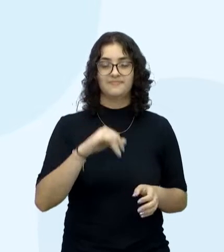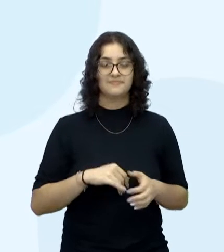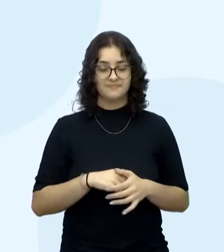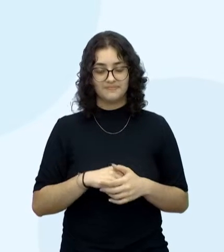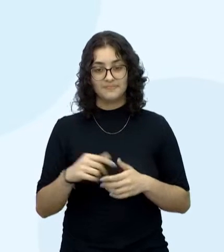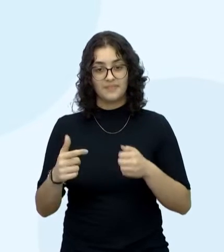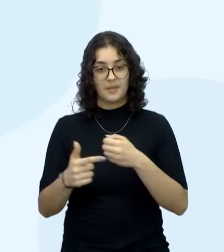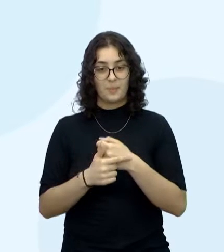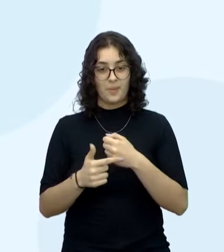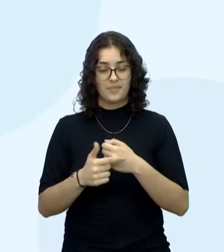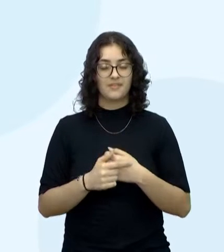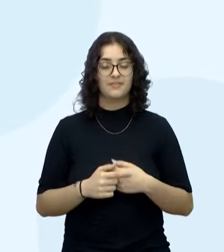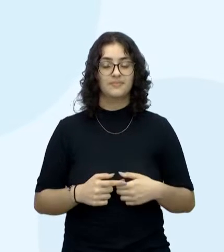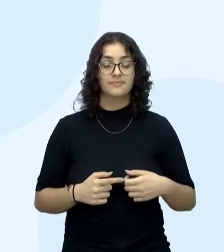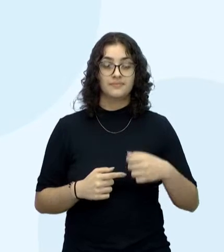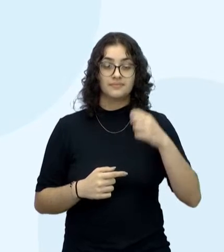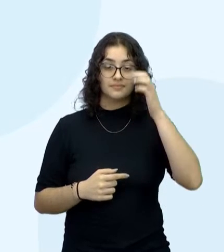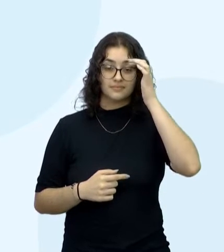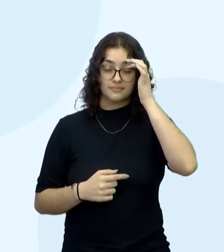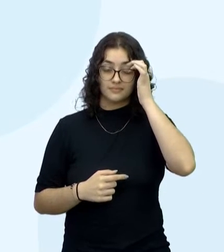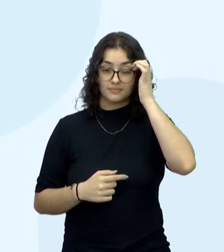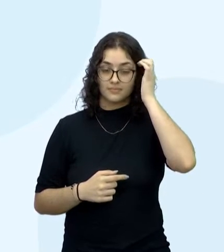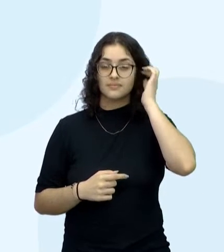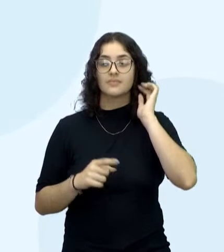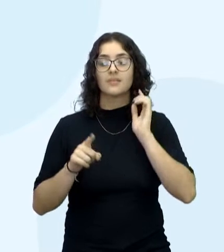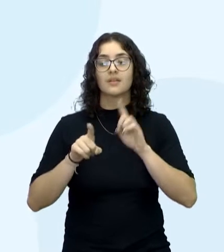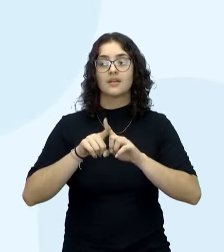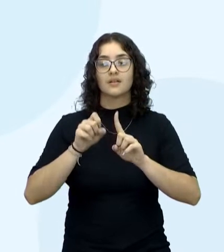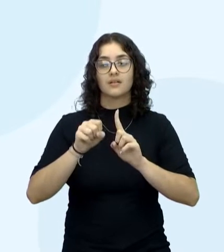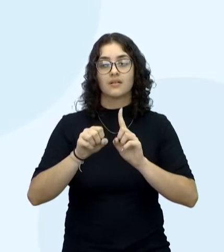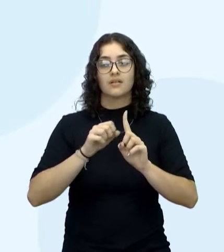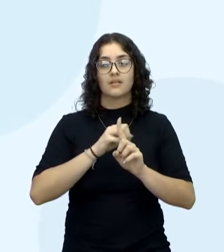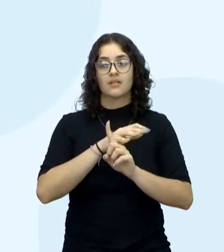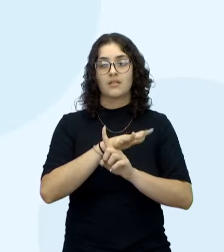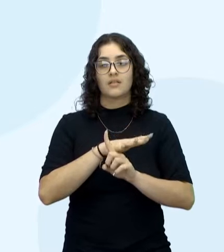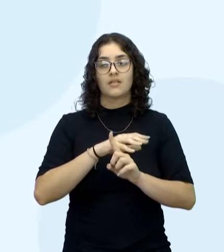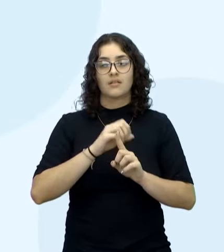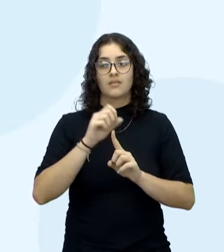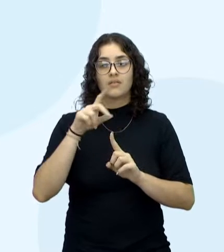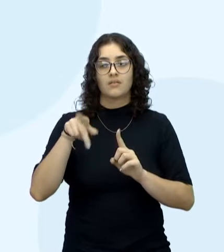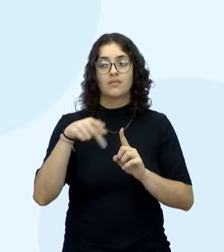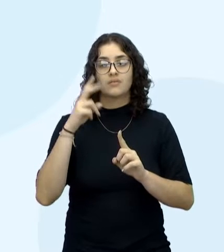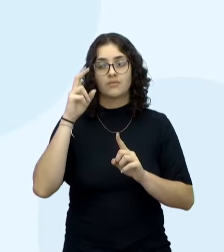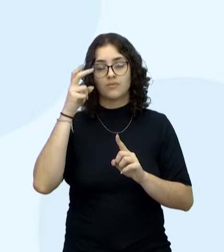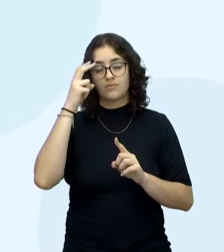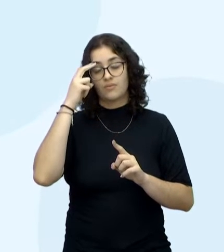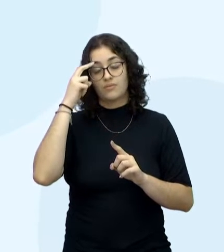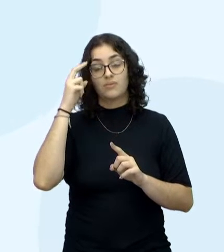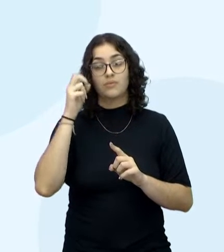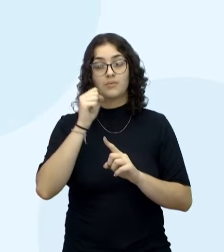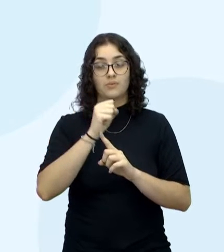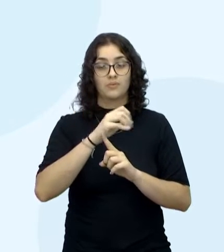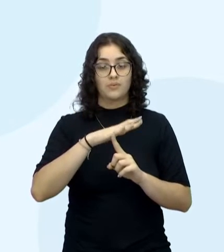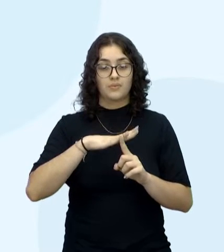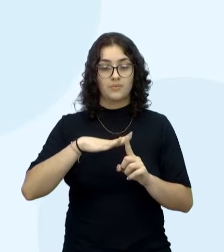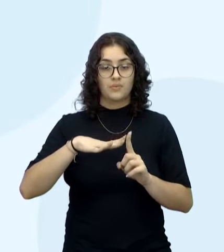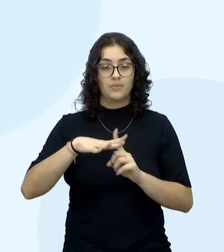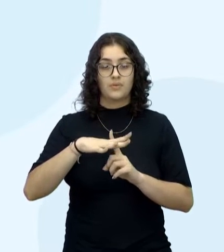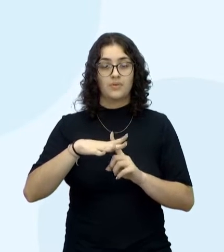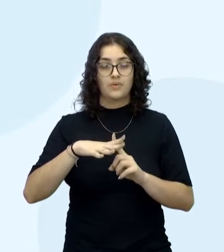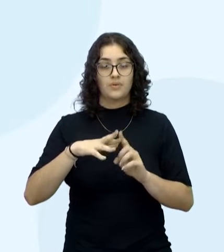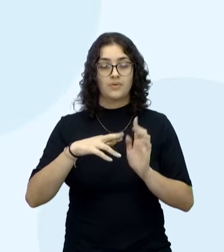aviãozinho de papel, e mediação e intervenção sociocultural, representado pelo